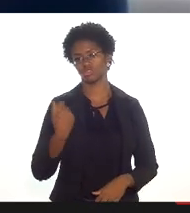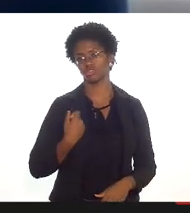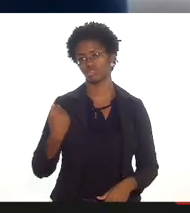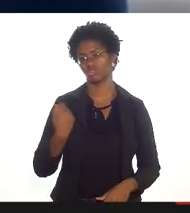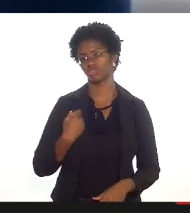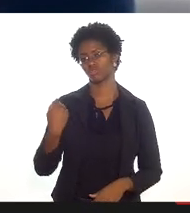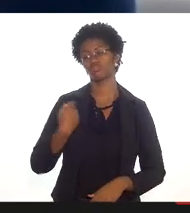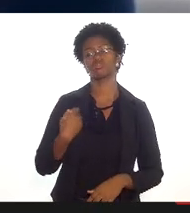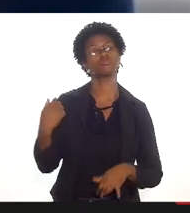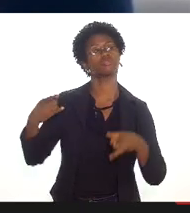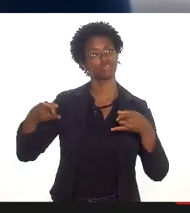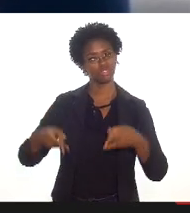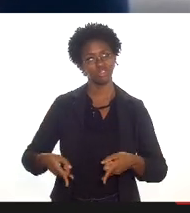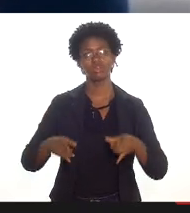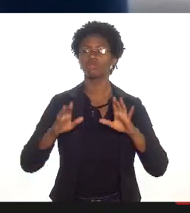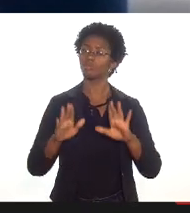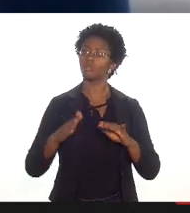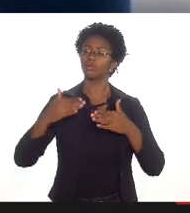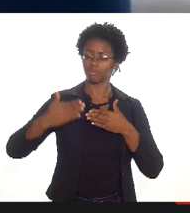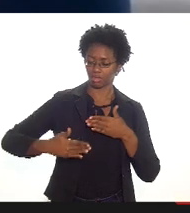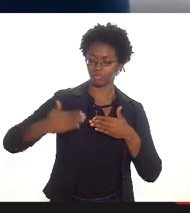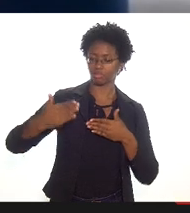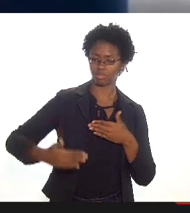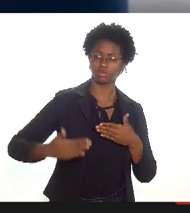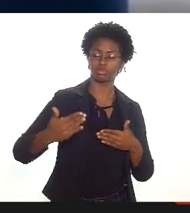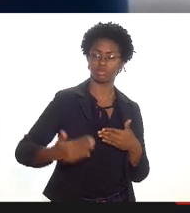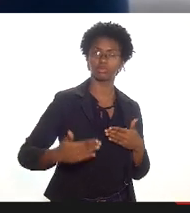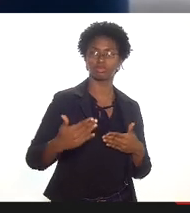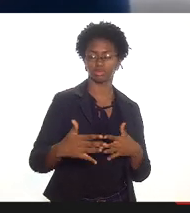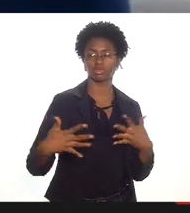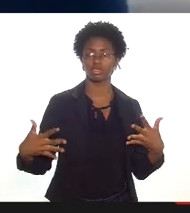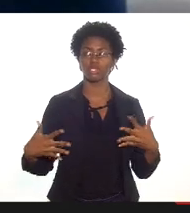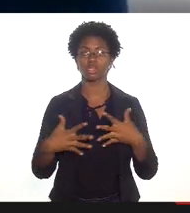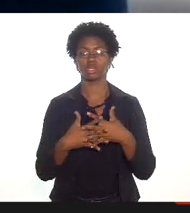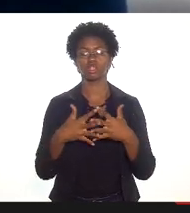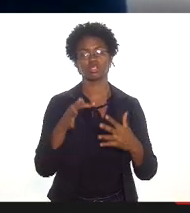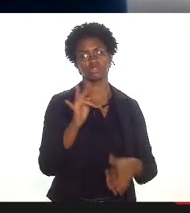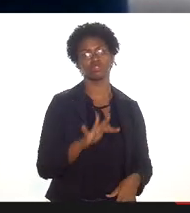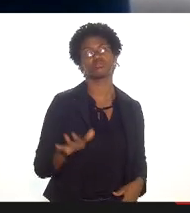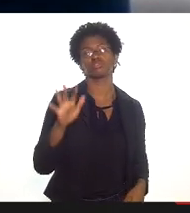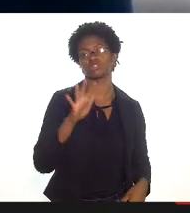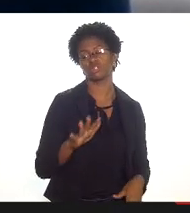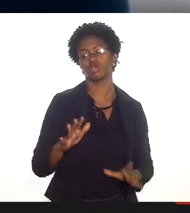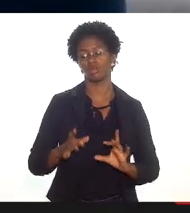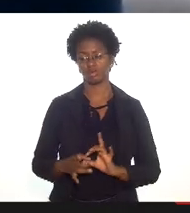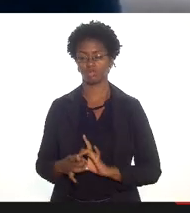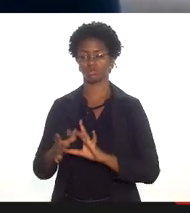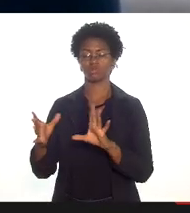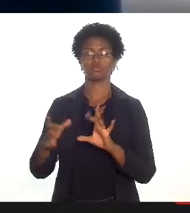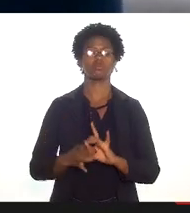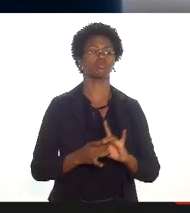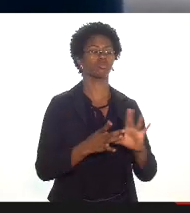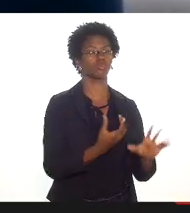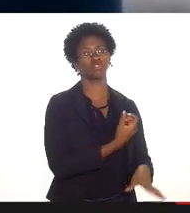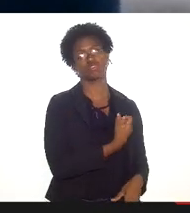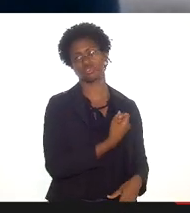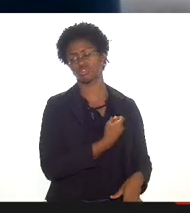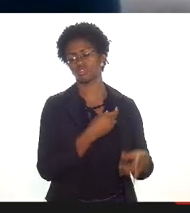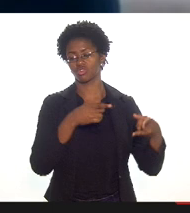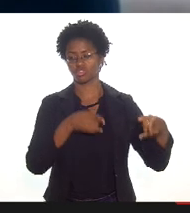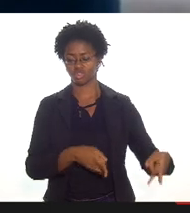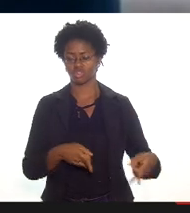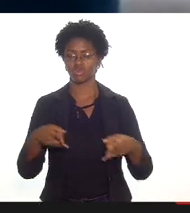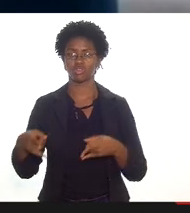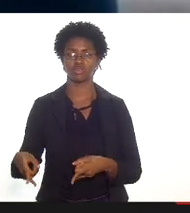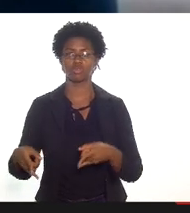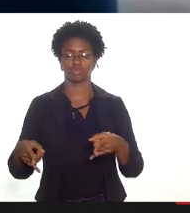de leitos, mas gradualmente a rede federal vem disponibilizando número de leitos para atender